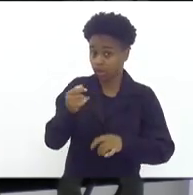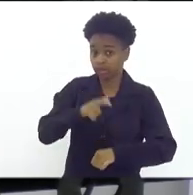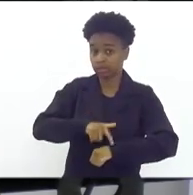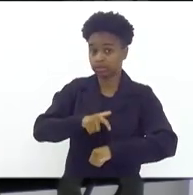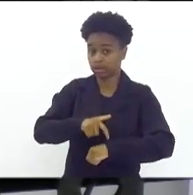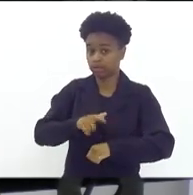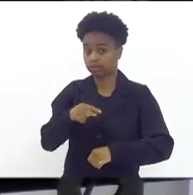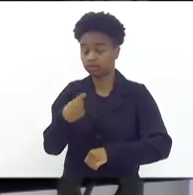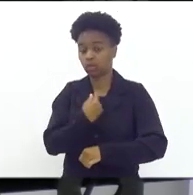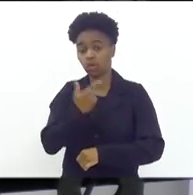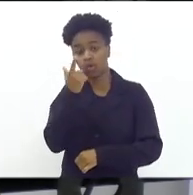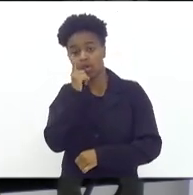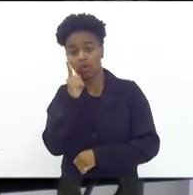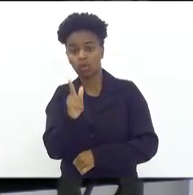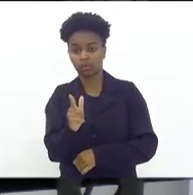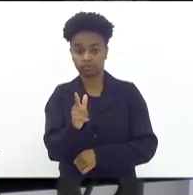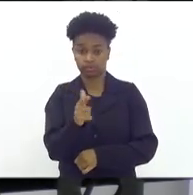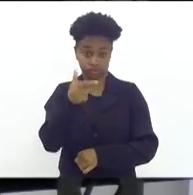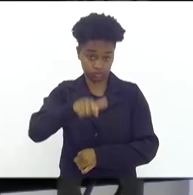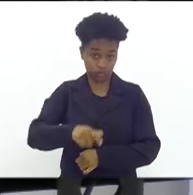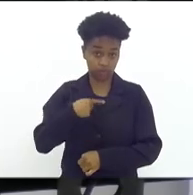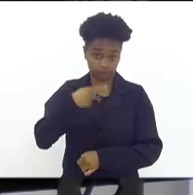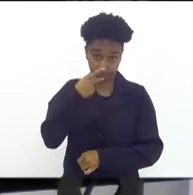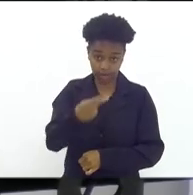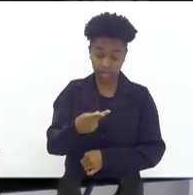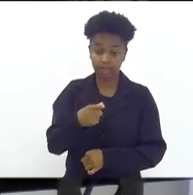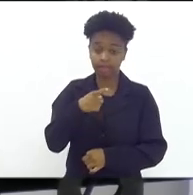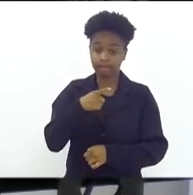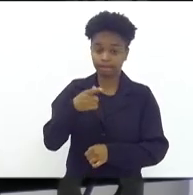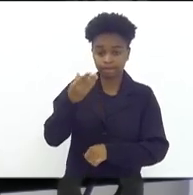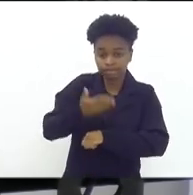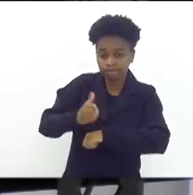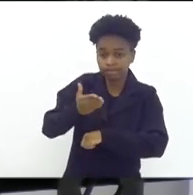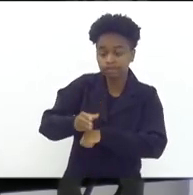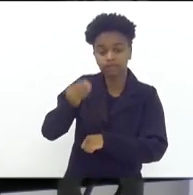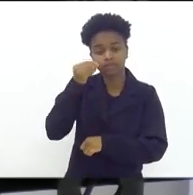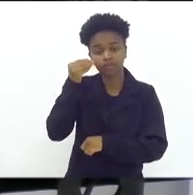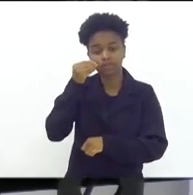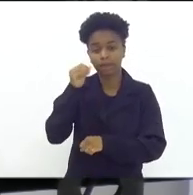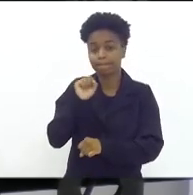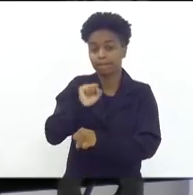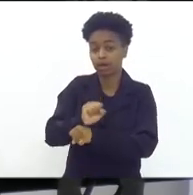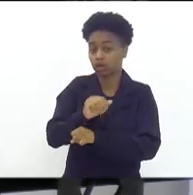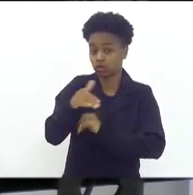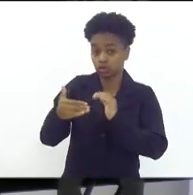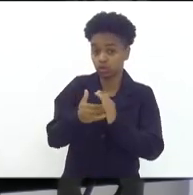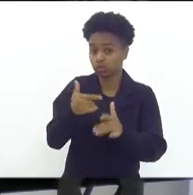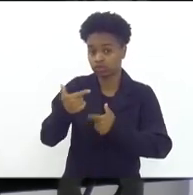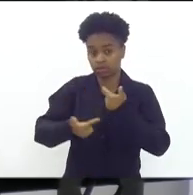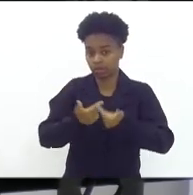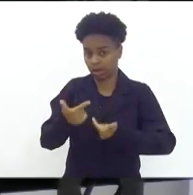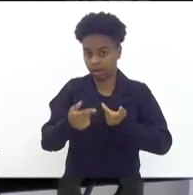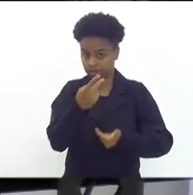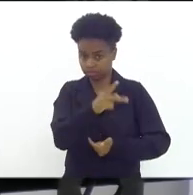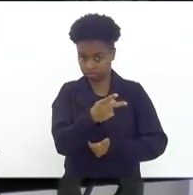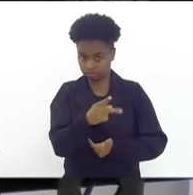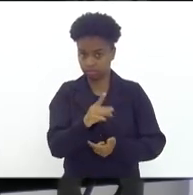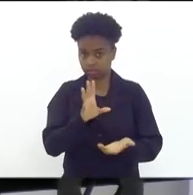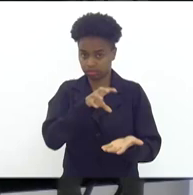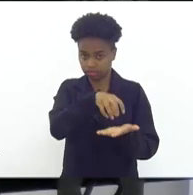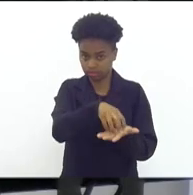nós precisaríamos mais uma vez dizendo fazendo o exercício aqui de paralisarmos todo e qualquer trabalho da da agência